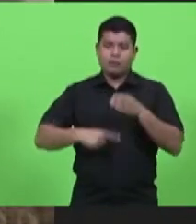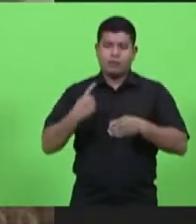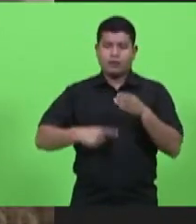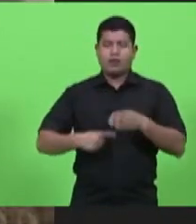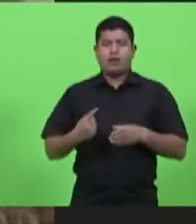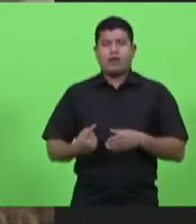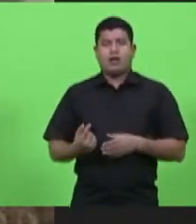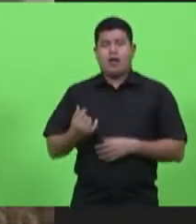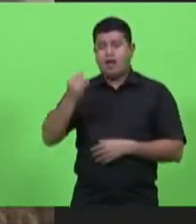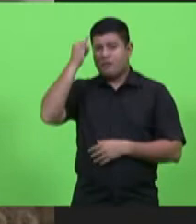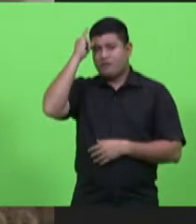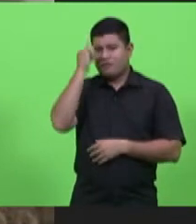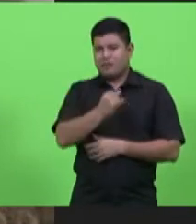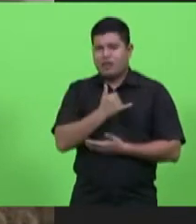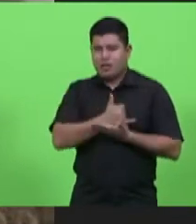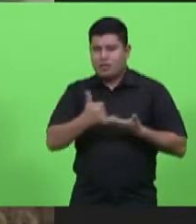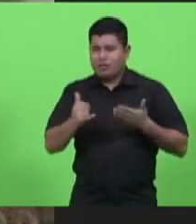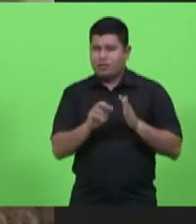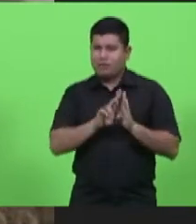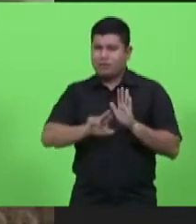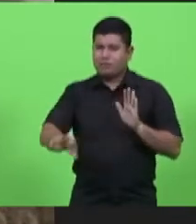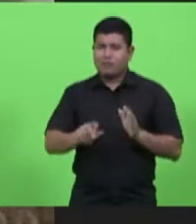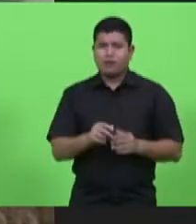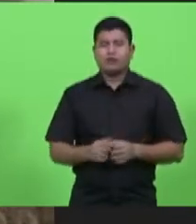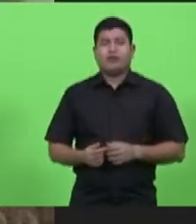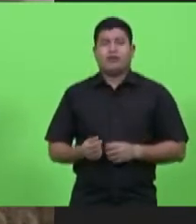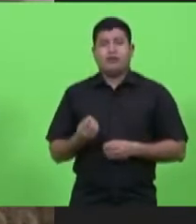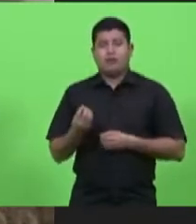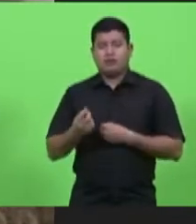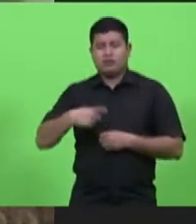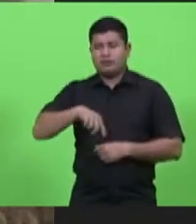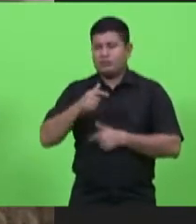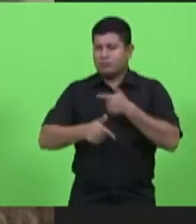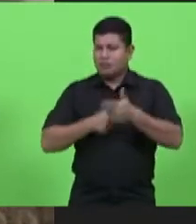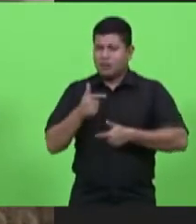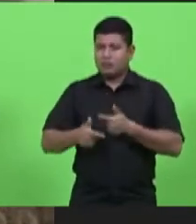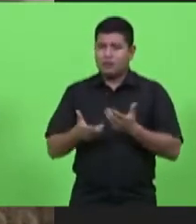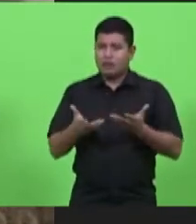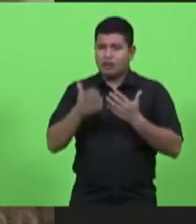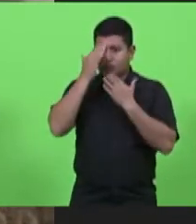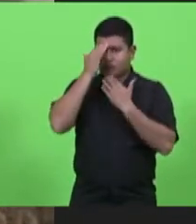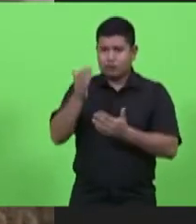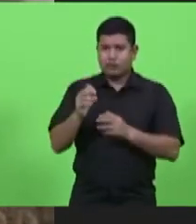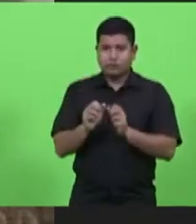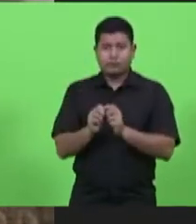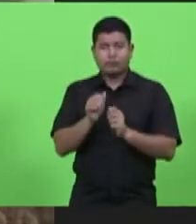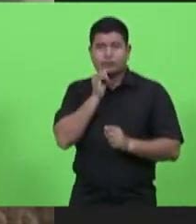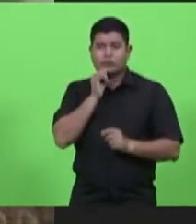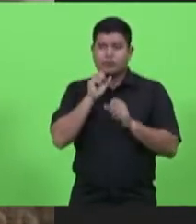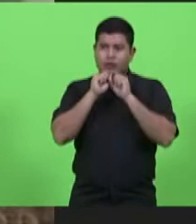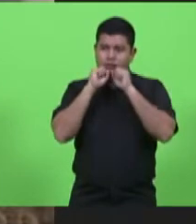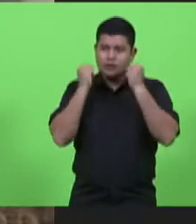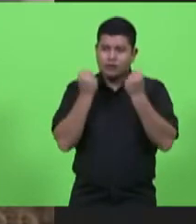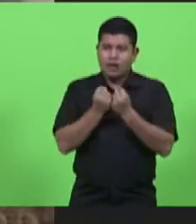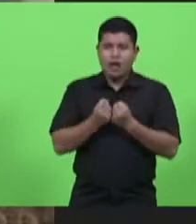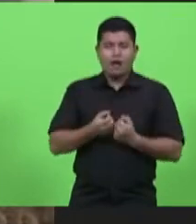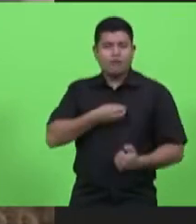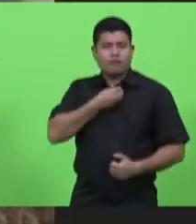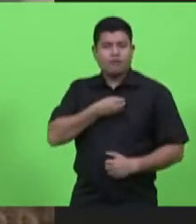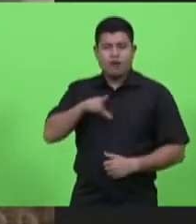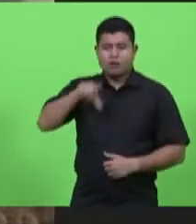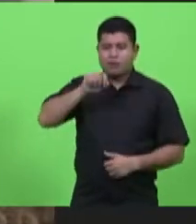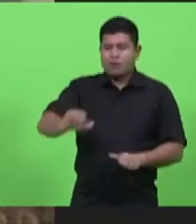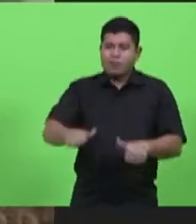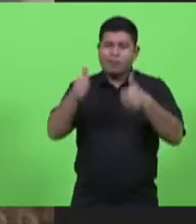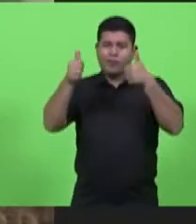às Drogas, fizemos aí uma série de trabalhos, eu quero agradecer inclusive a presidência, com o seminário Viver a Melhor Escolha, prevenção